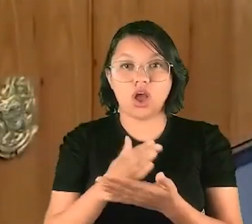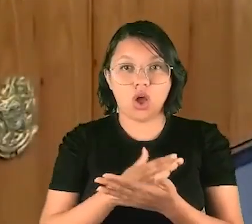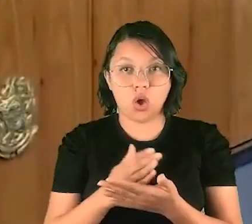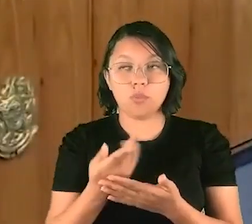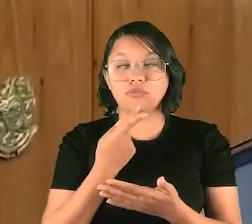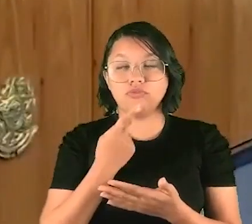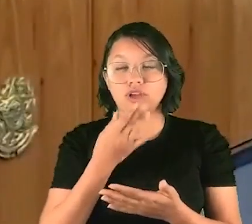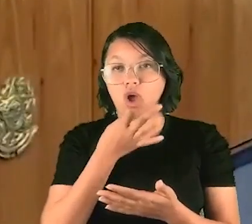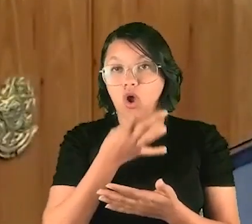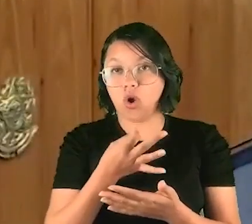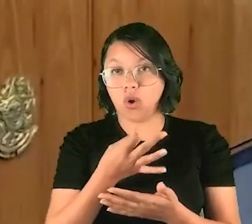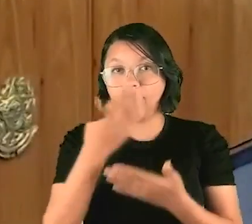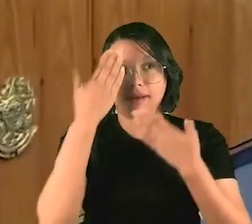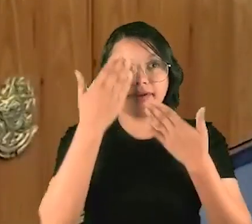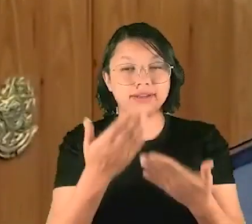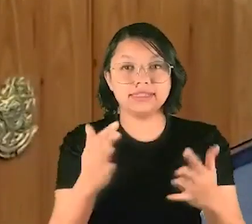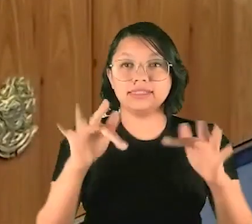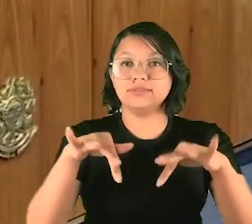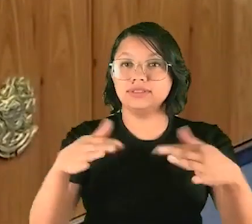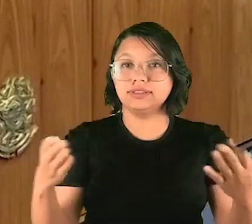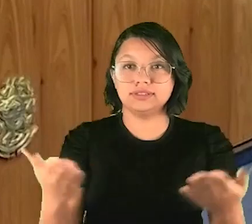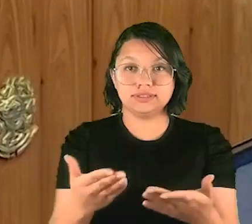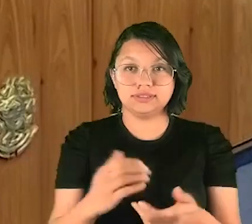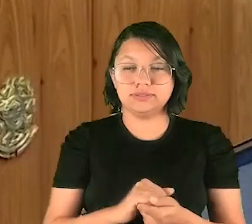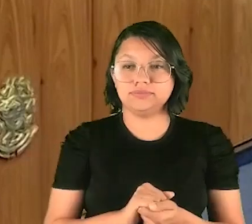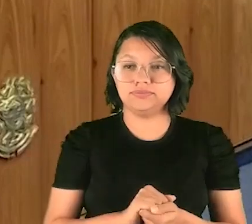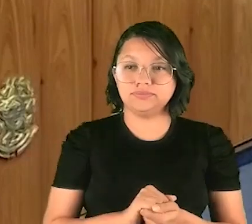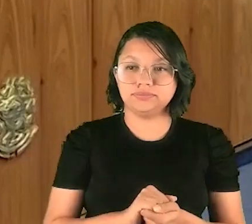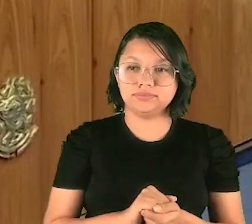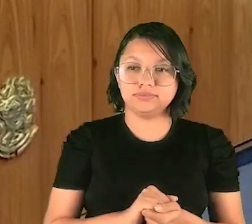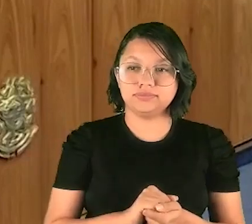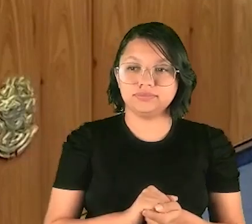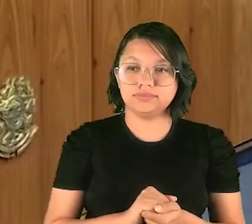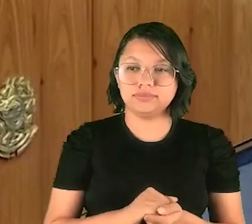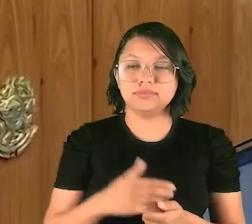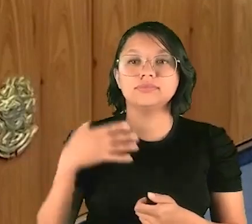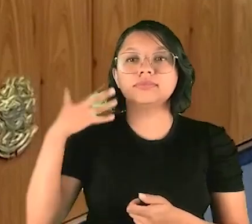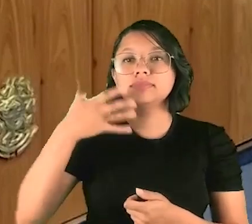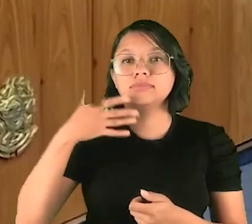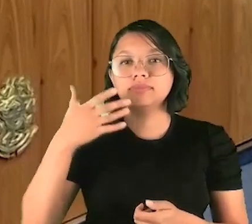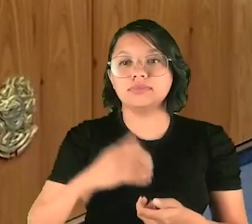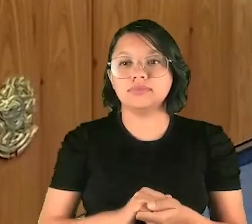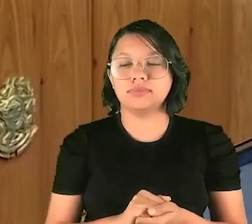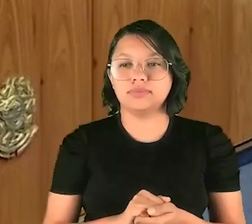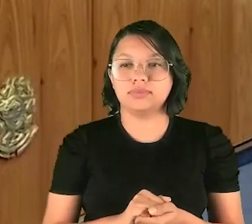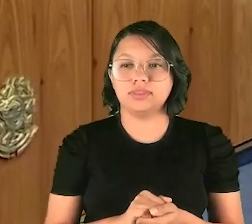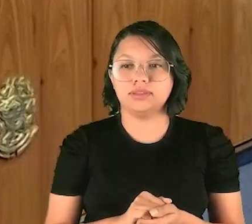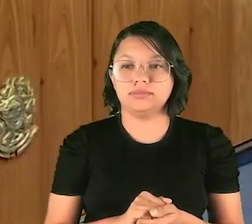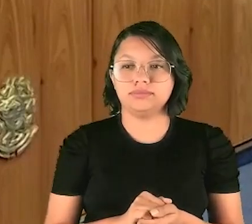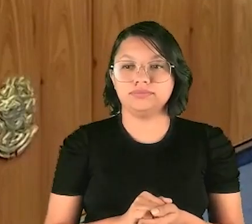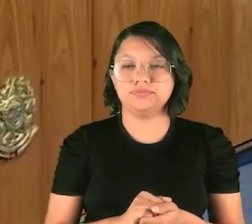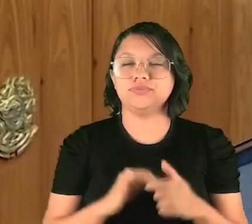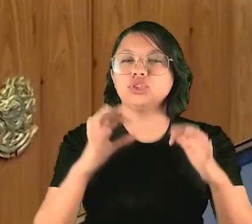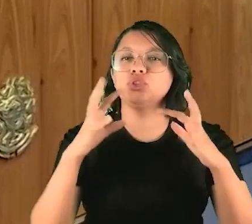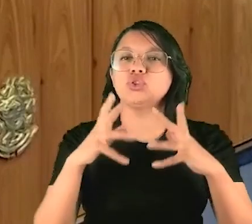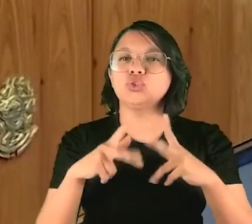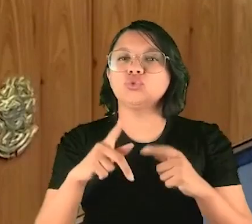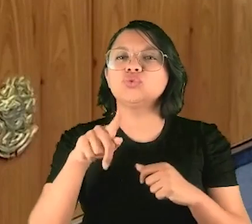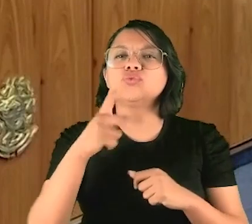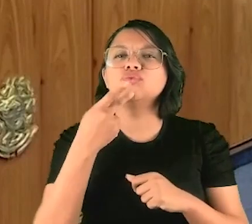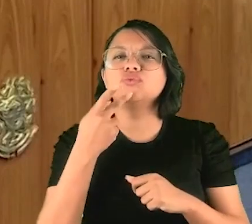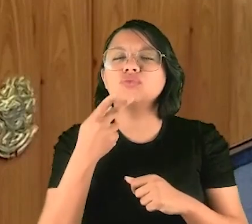eu gostaria de apenas fazer algumas brevíssimas colocações e agradecer, encerrando a